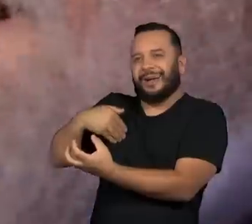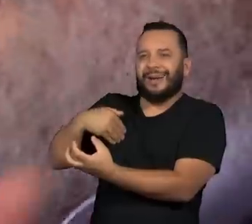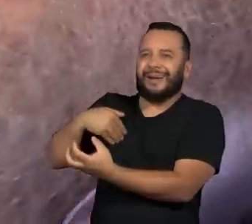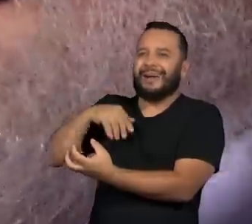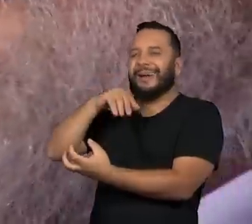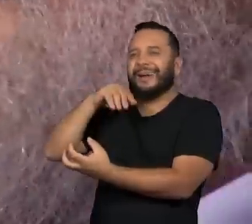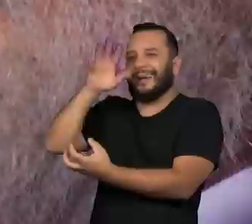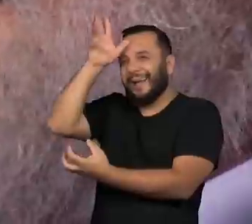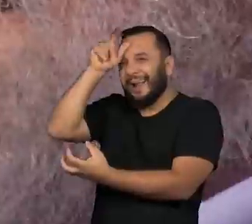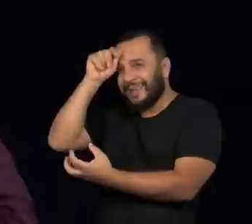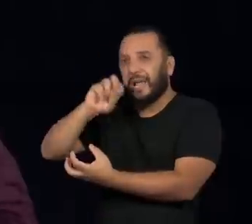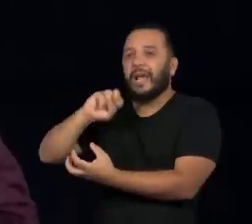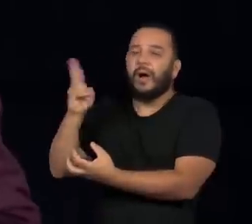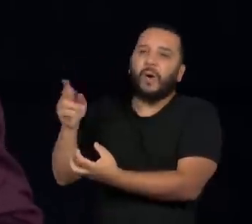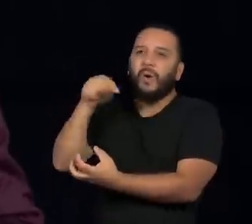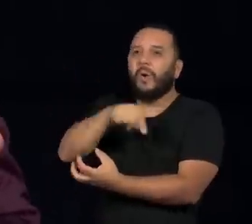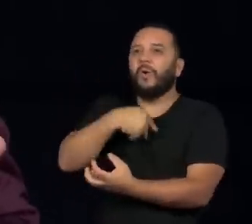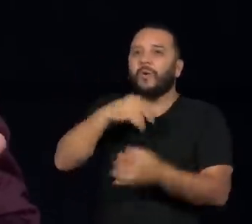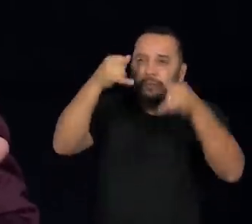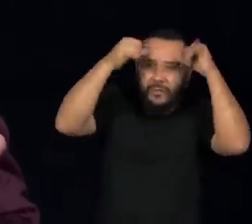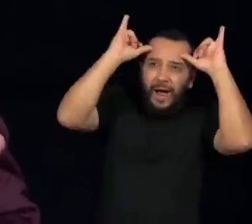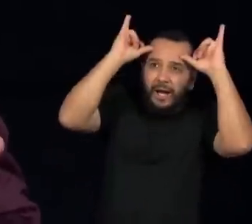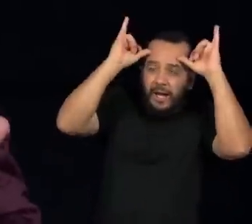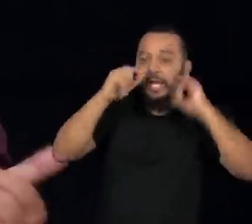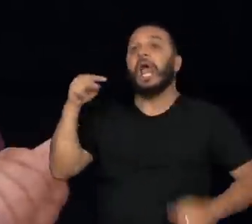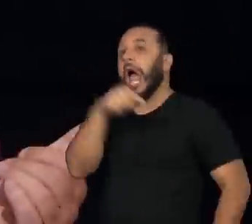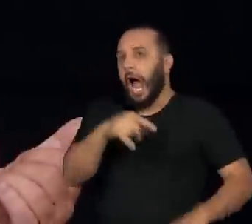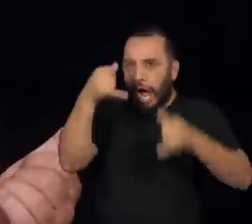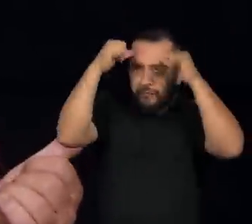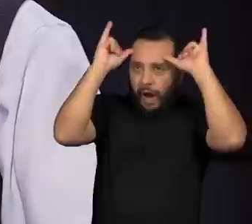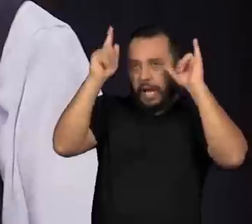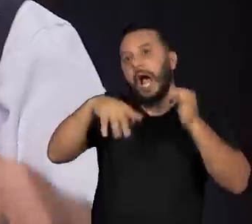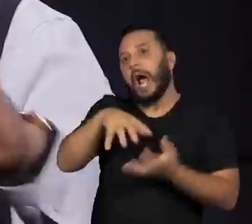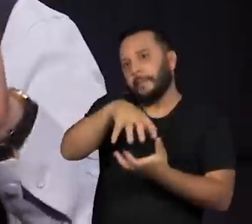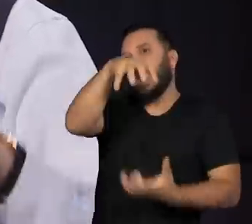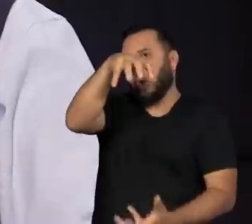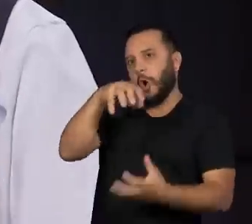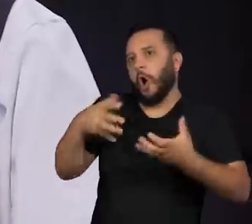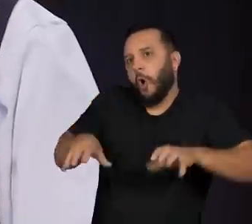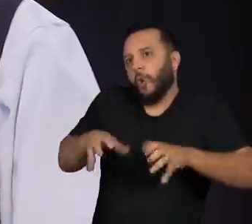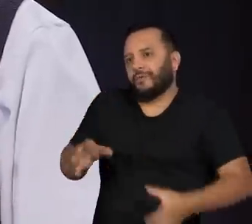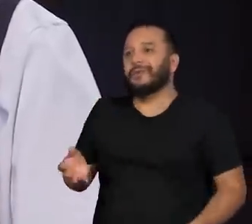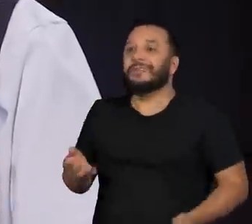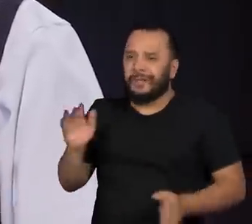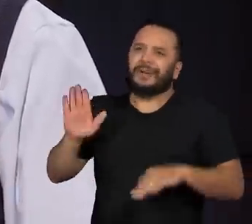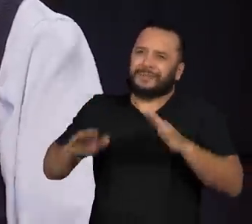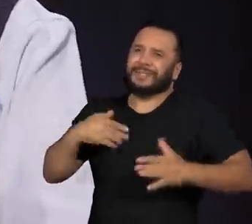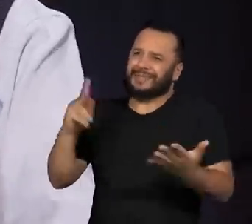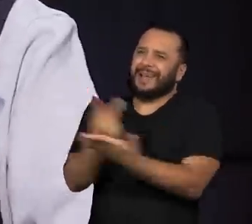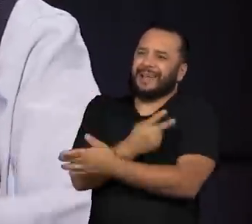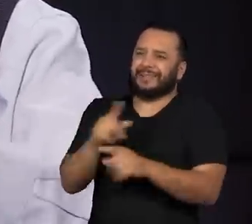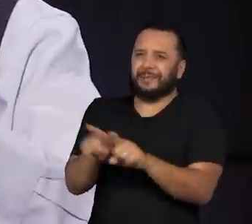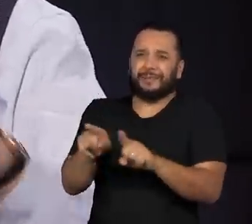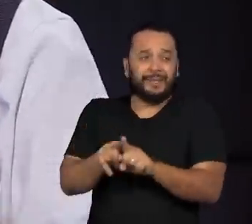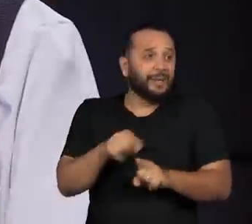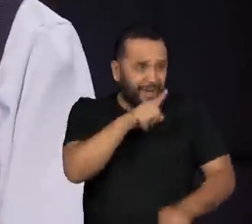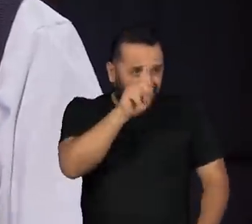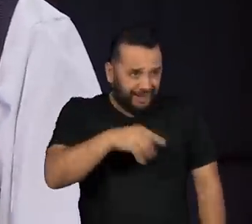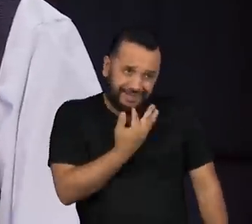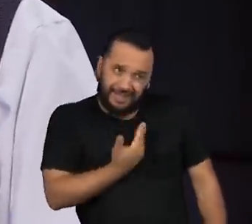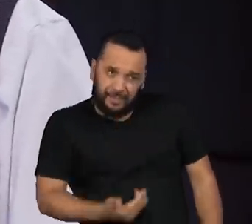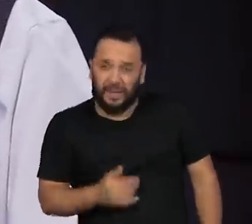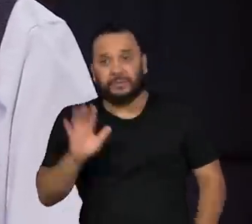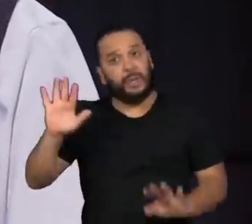porque isso é pra gente ficar animado ou desanimado não isso já é pra ficar bem preocupado para ficar